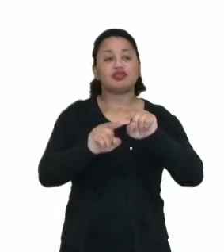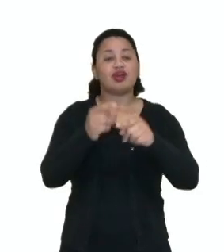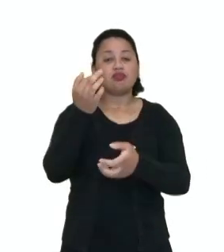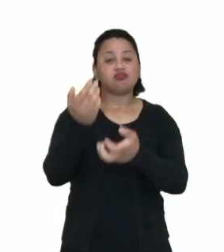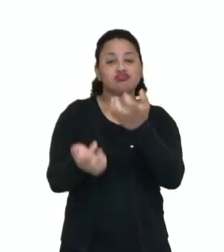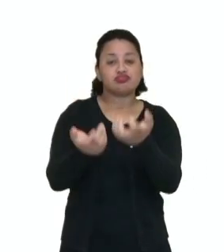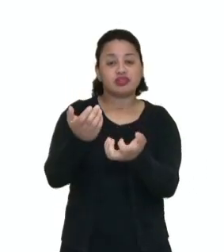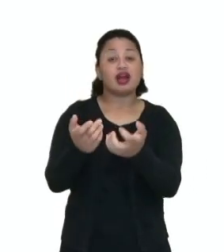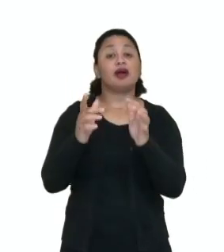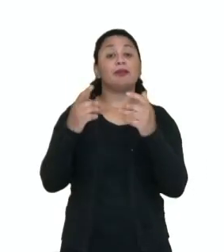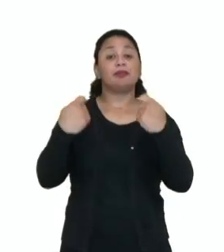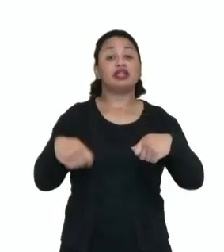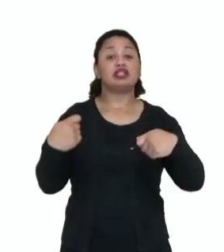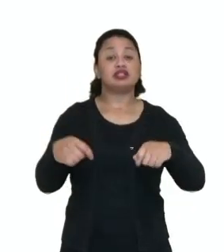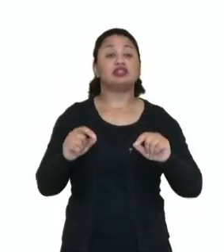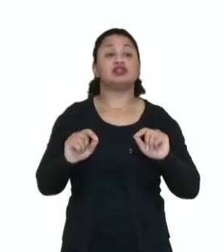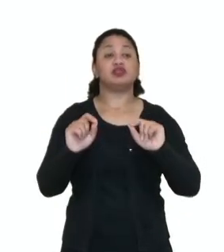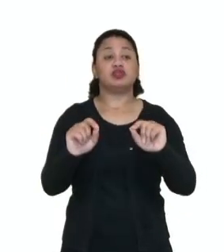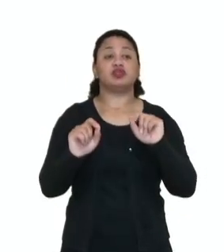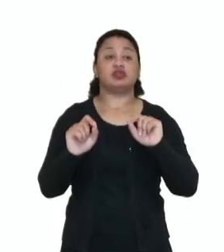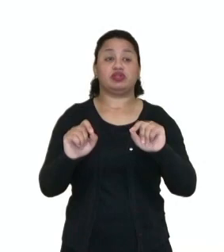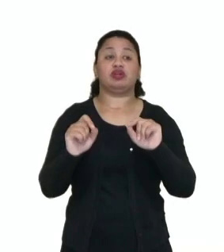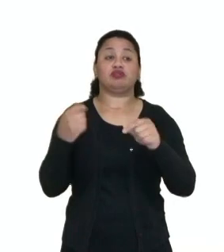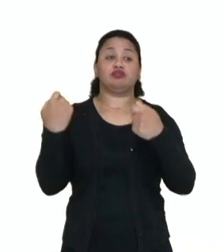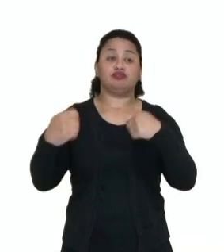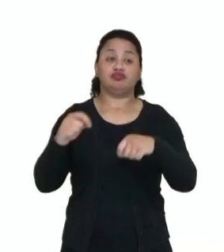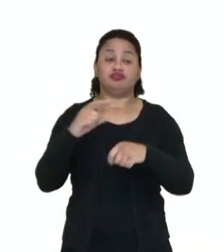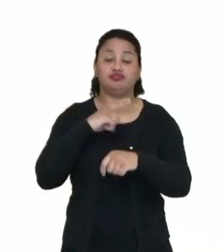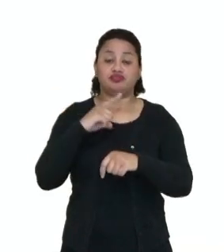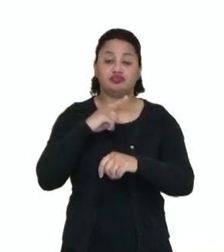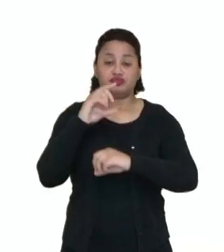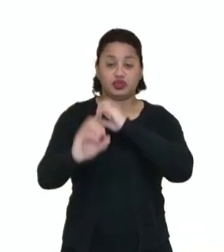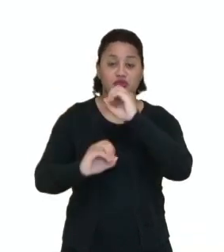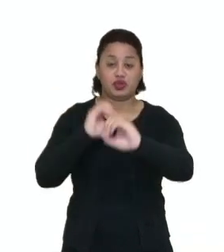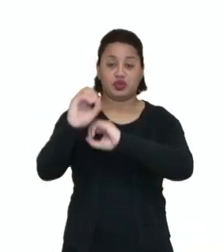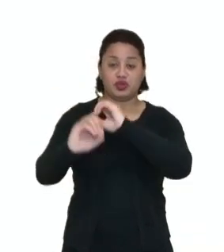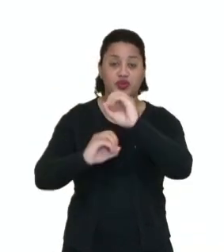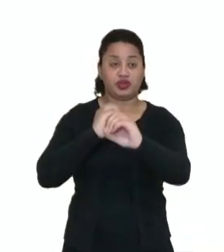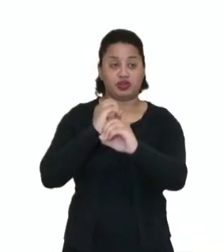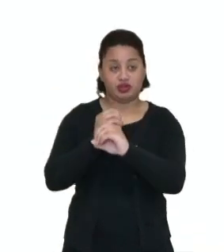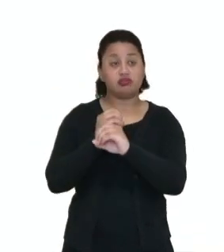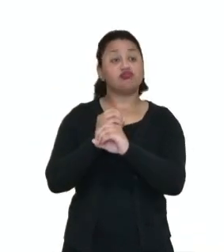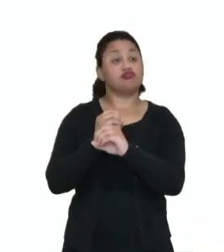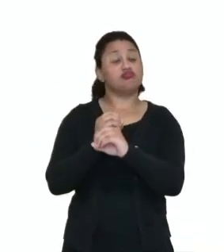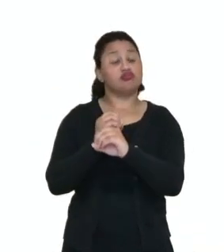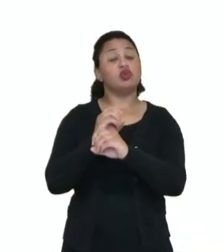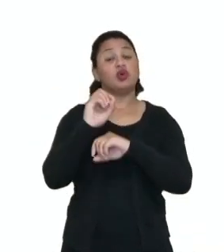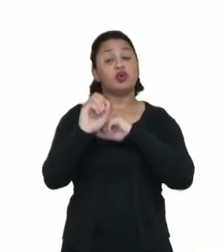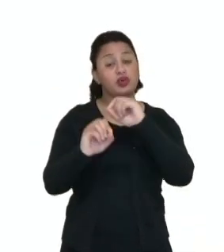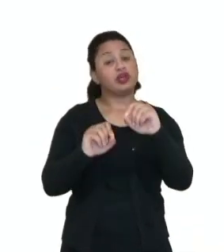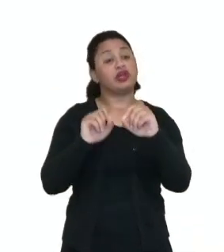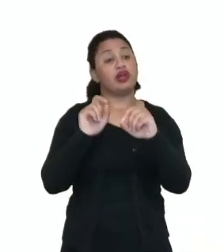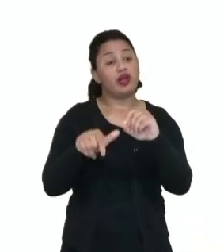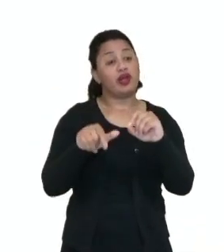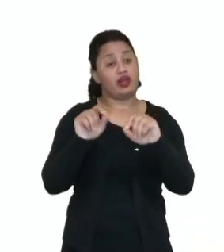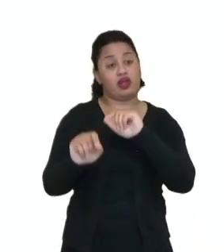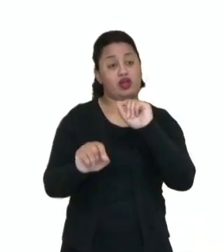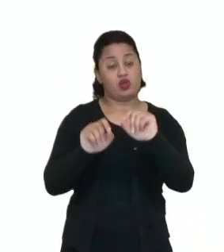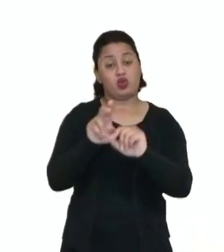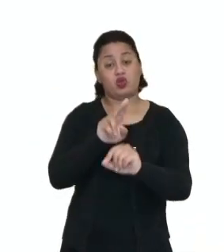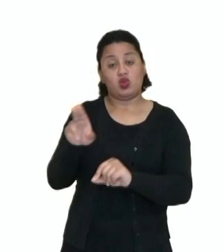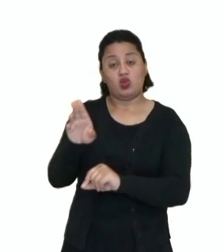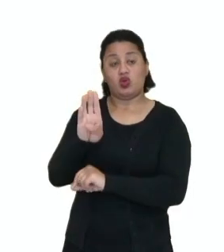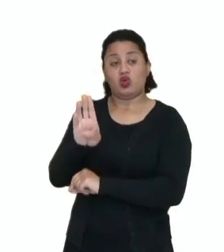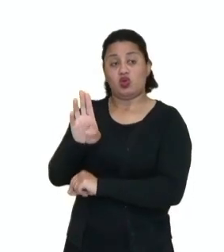queimam, é necessário o quê? A presença do gás oxigênio, que é chamado, no caso, nesse